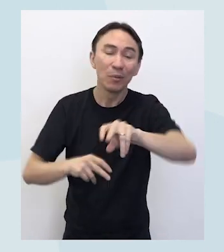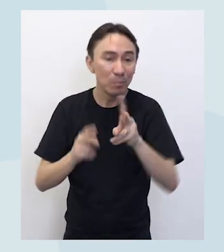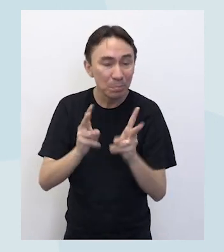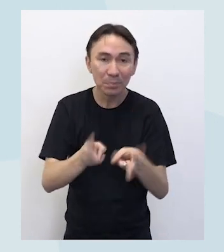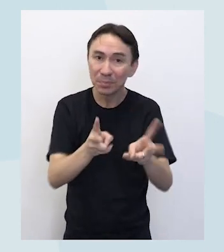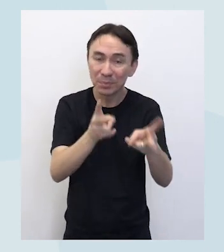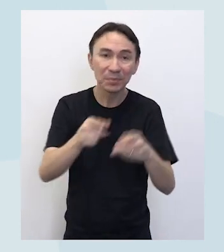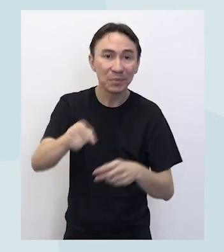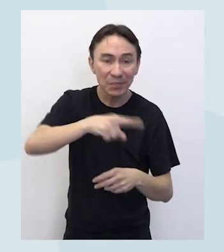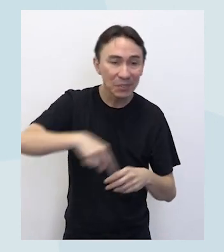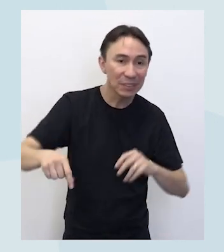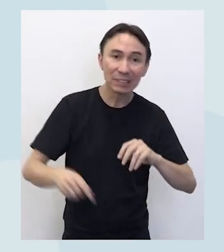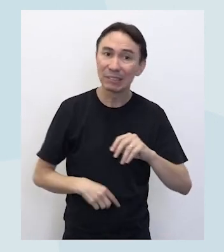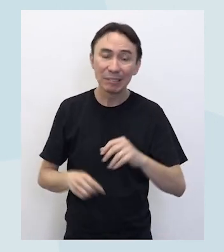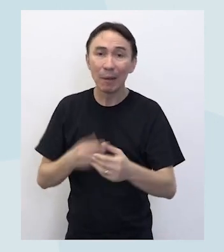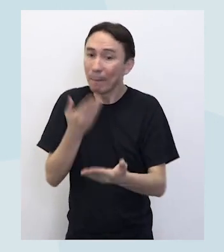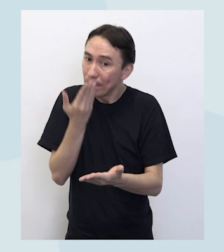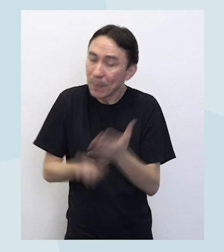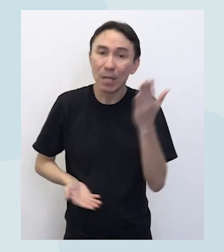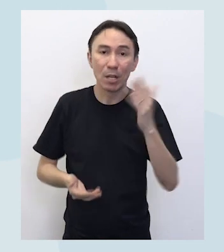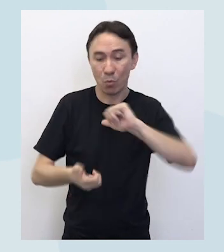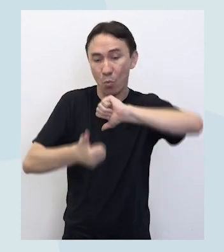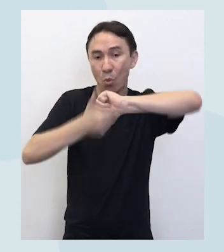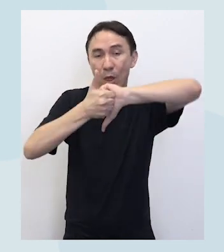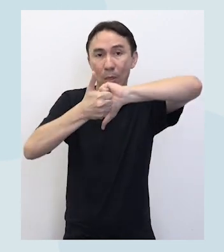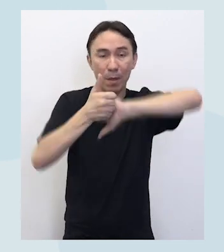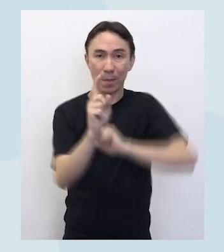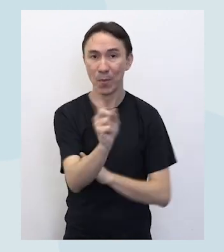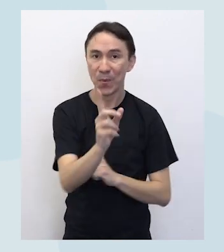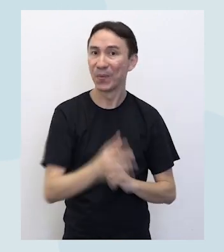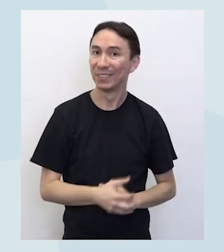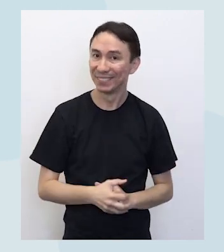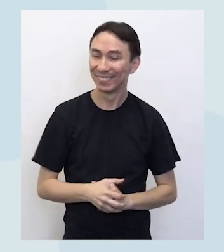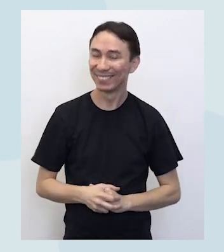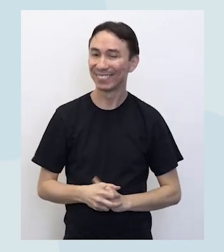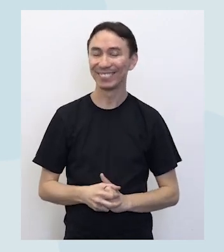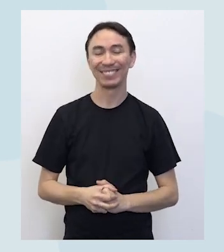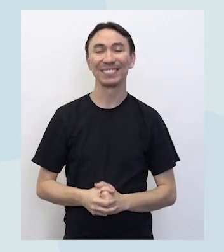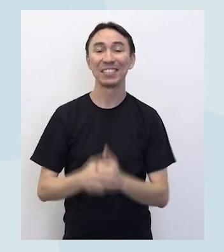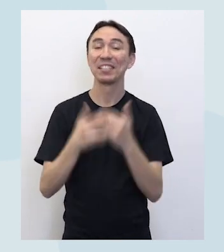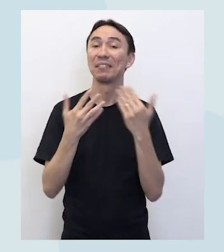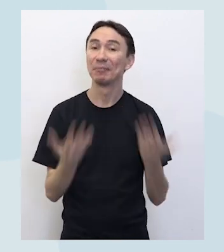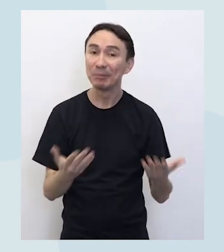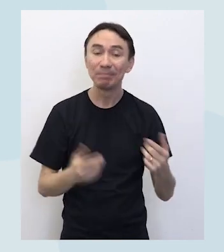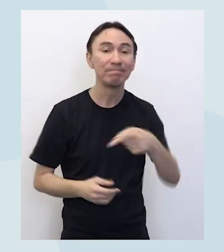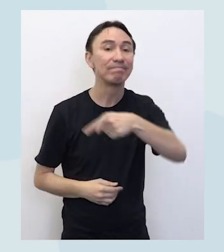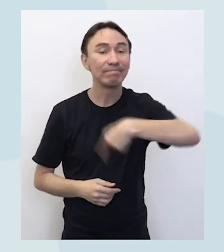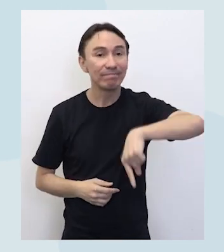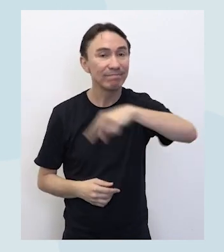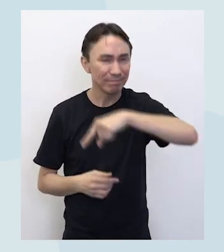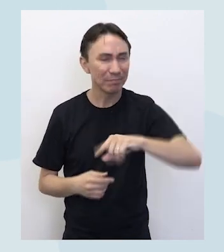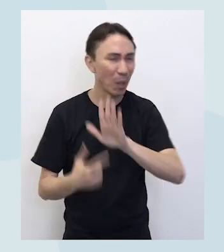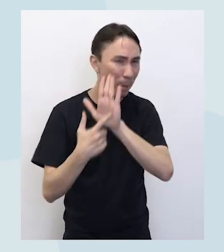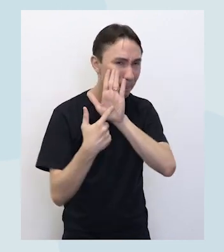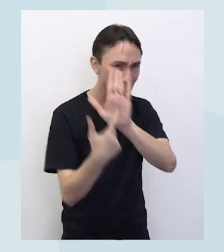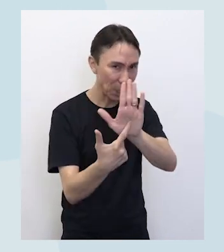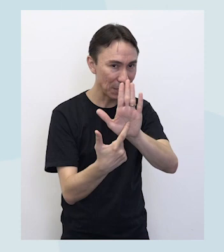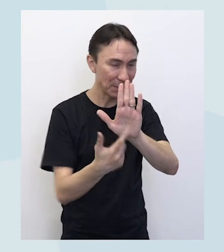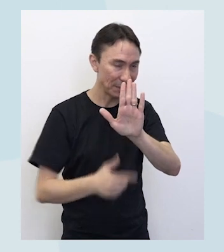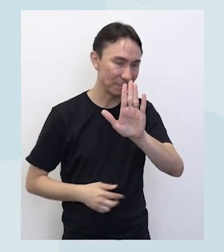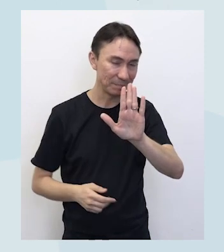aí a qualidade da nossa interação, tá? Olha só, então, voltando, né, o que a gente estava expondo aqui,